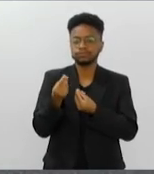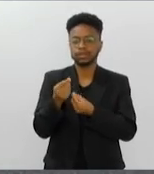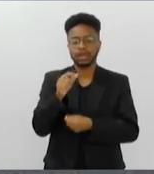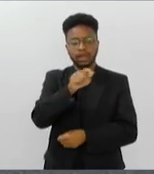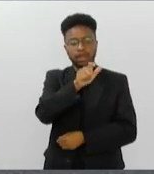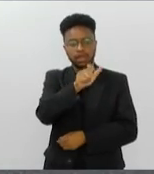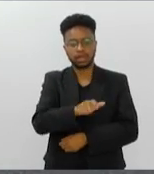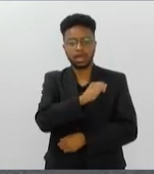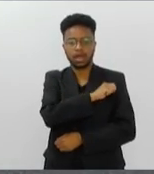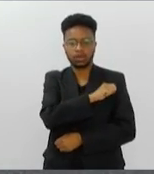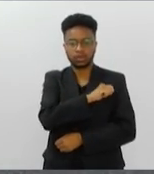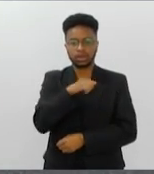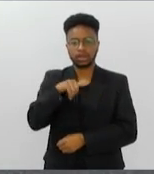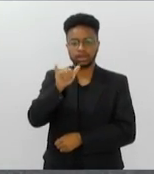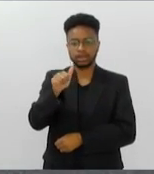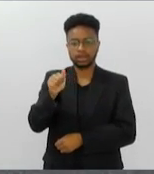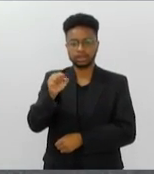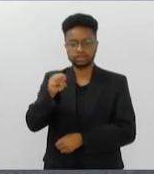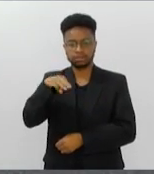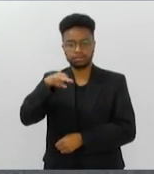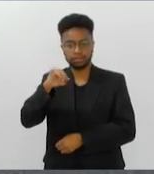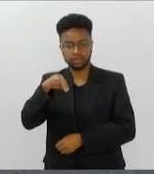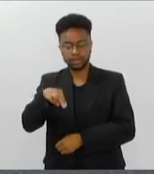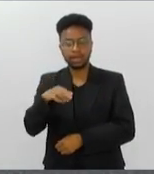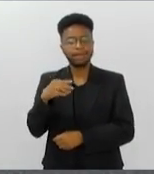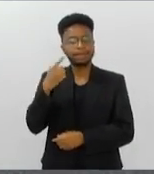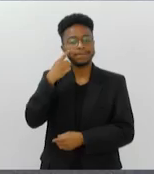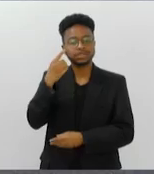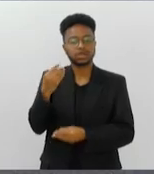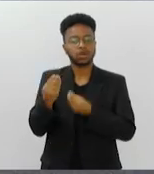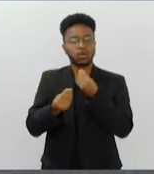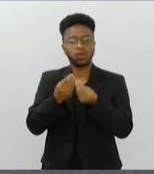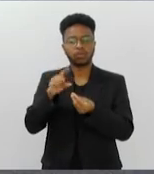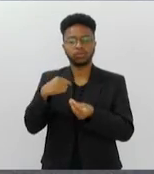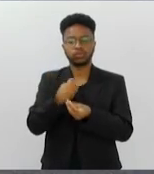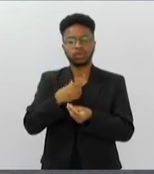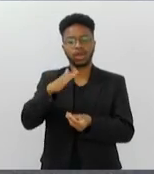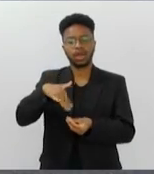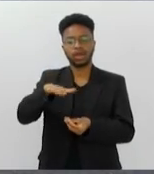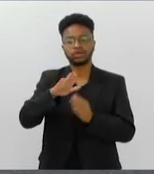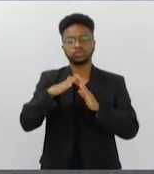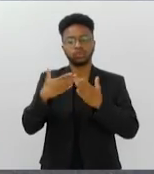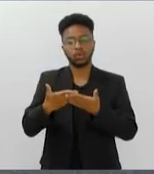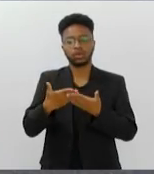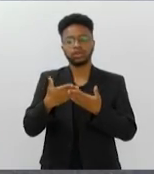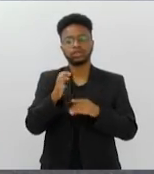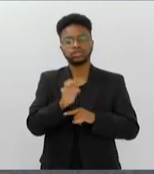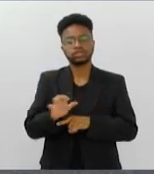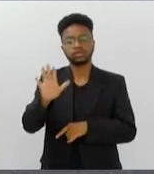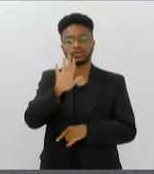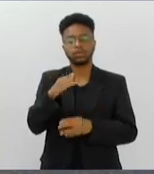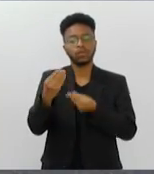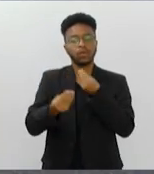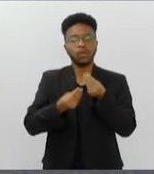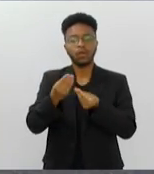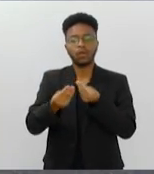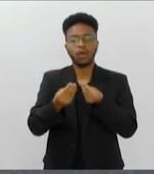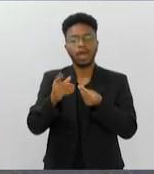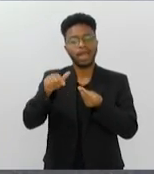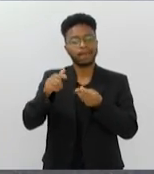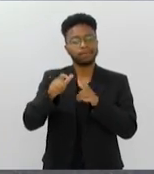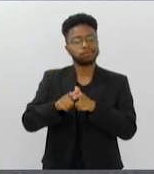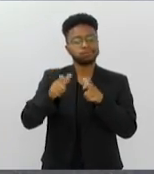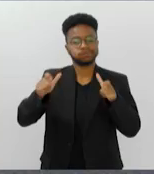estudante Yasmin, como pensar que a nossa rede estadual, que é uma das maiores da América Latina, pode contribuir